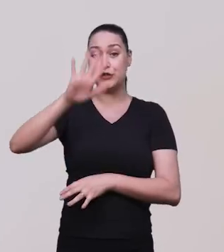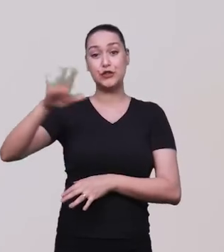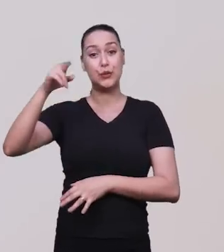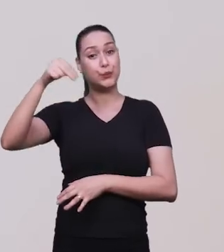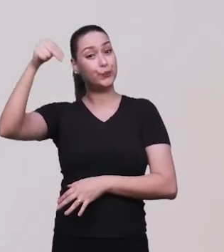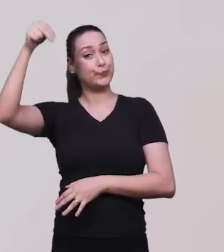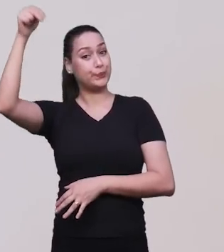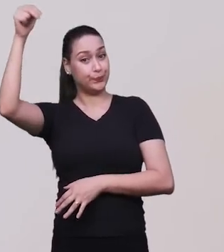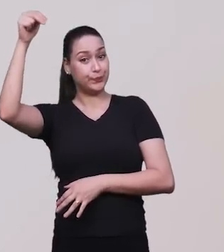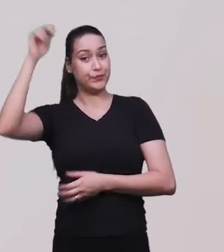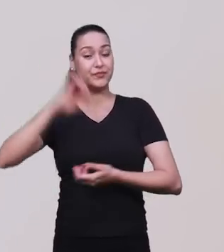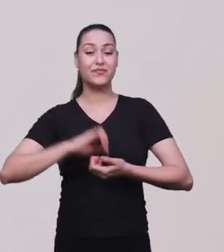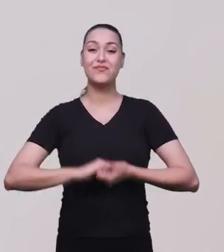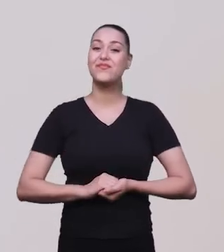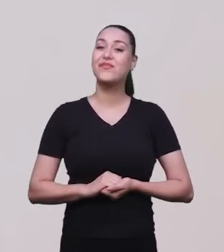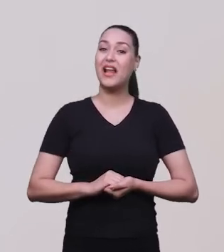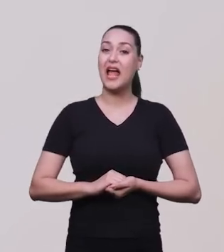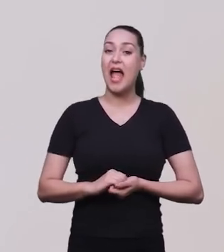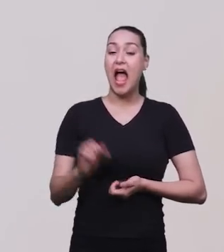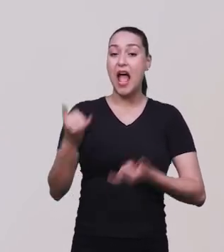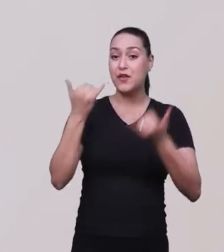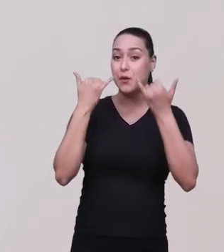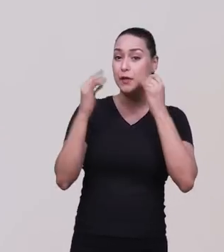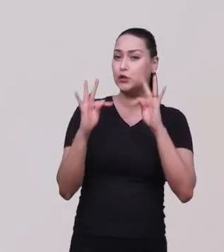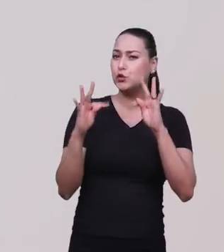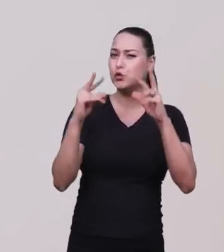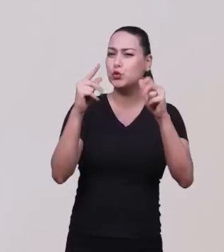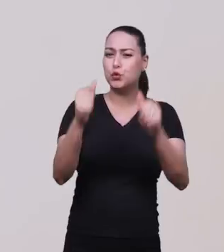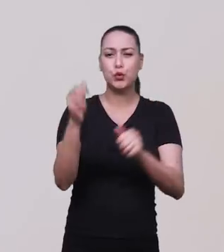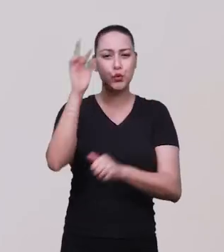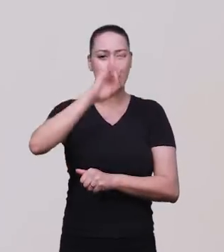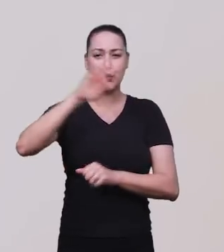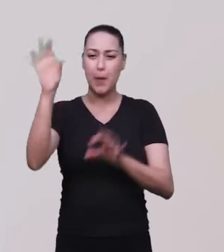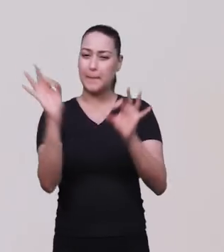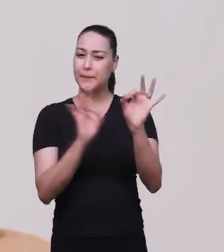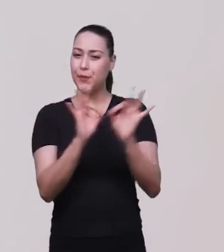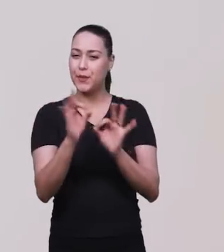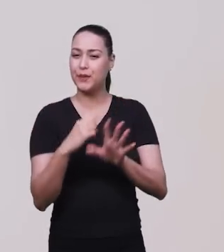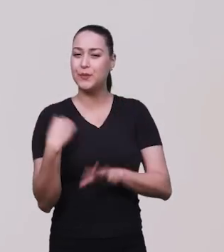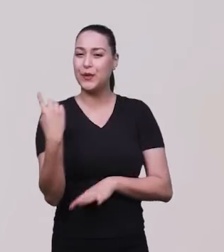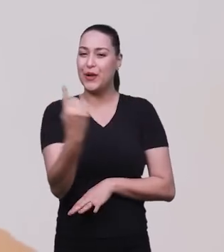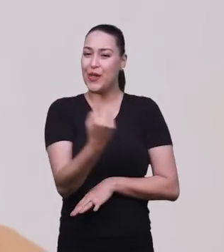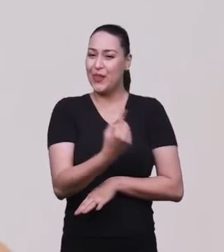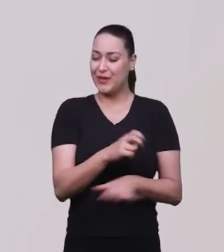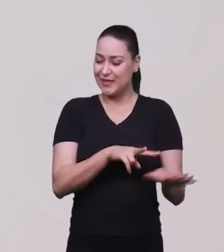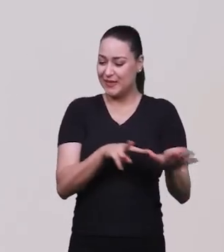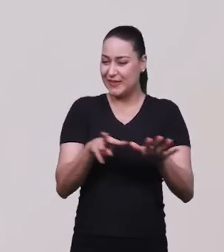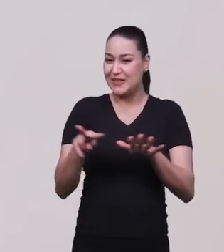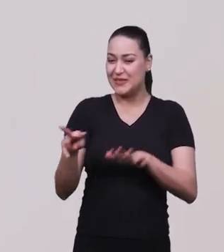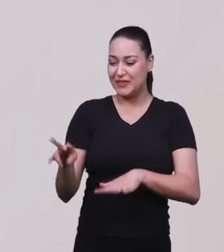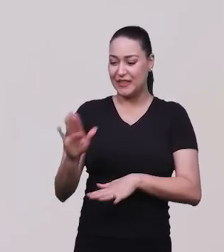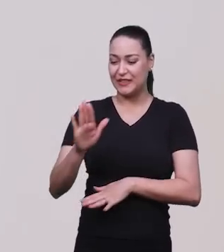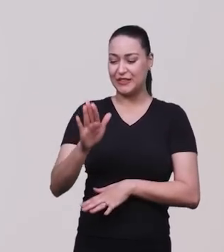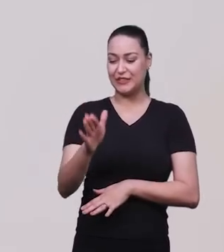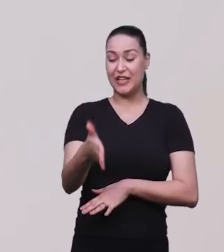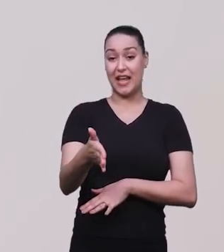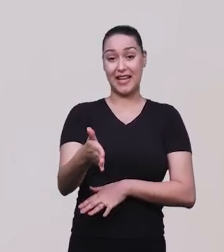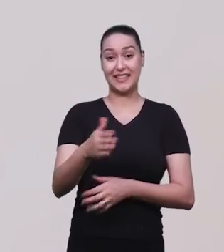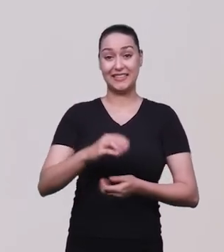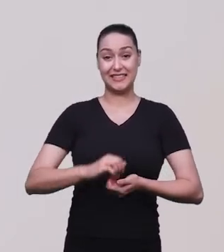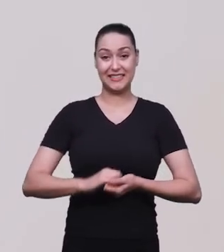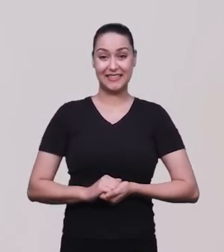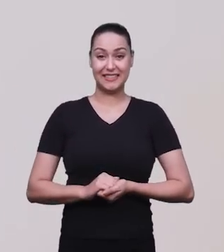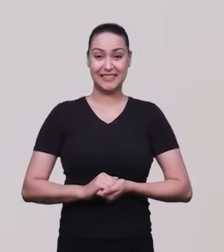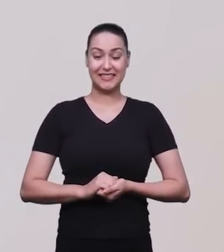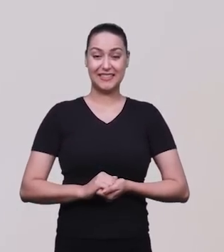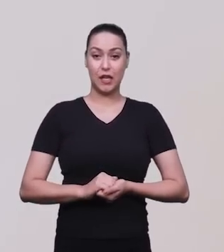Norte. Estamos muito felizes de noticiar tudo aquilo que o Senhor já tem separado para nós nessa última semana. E ó, já